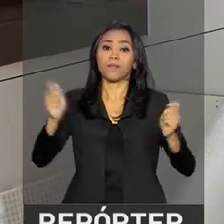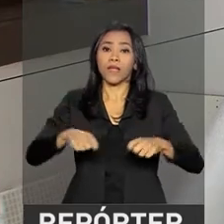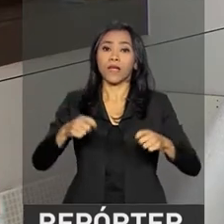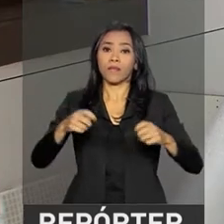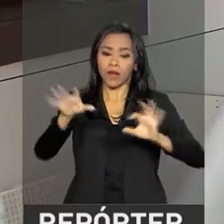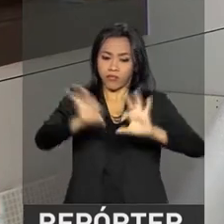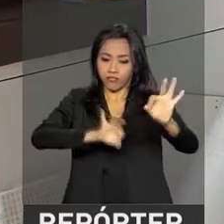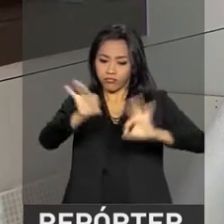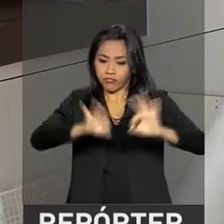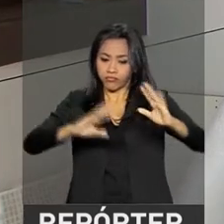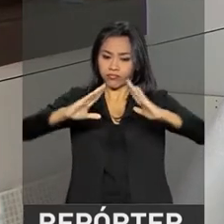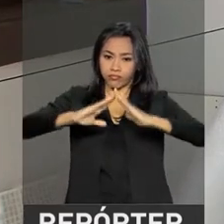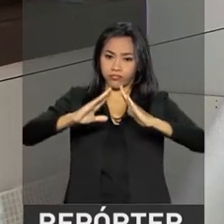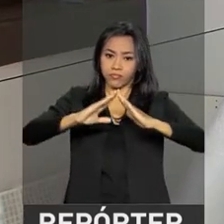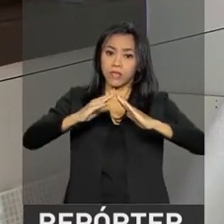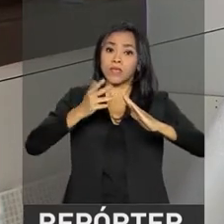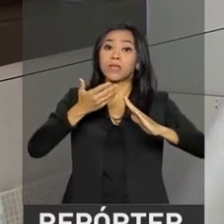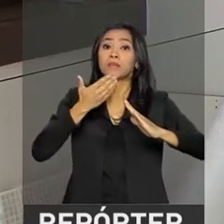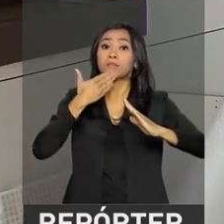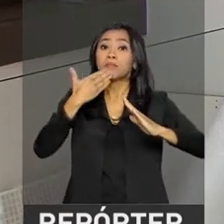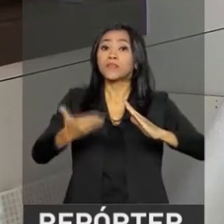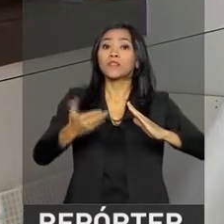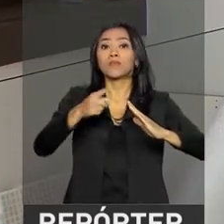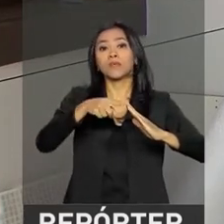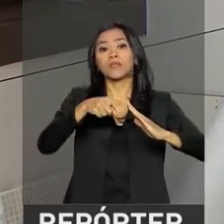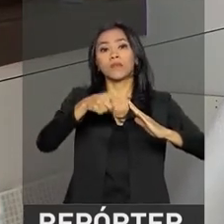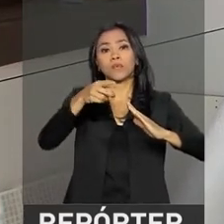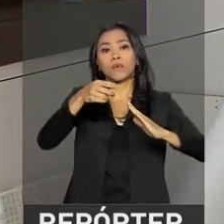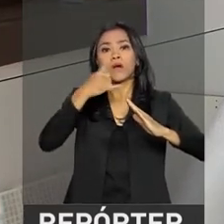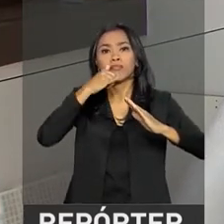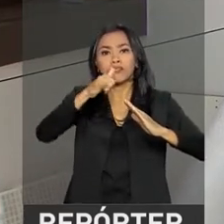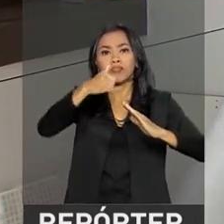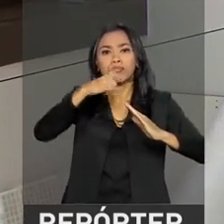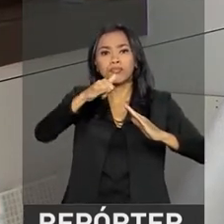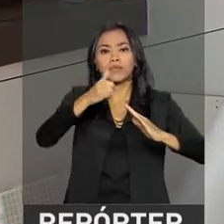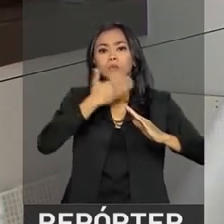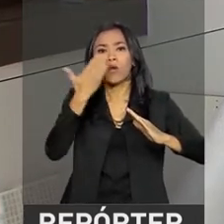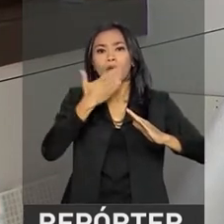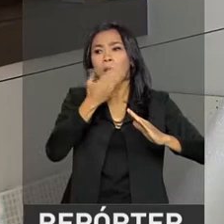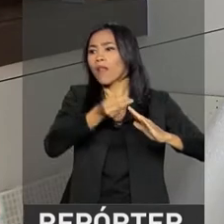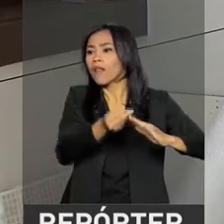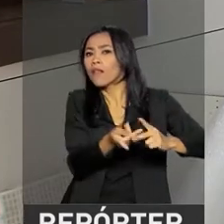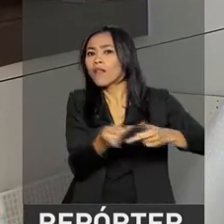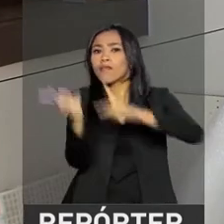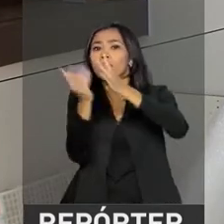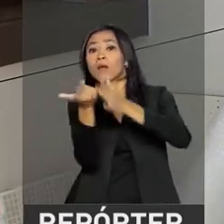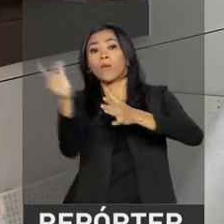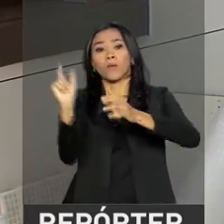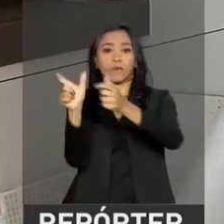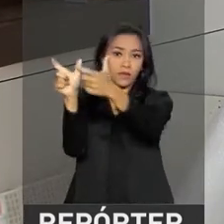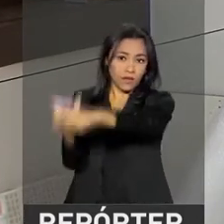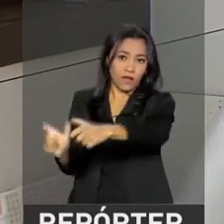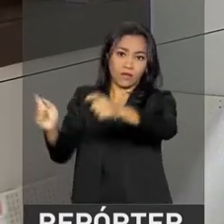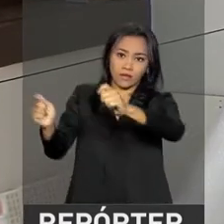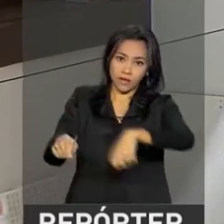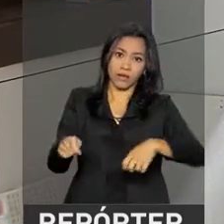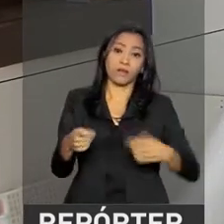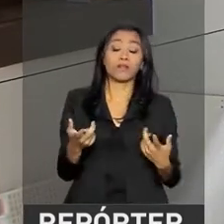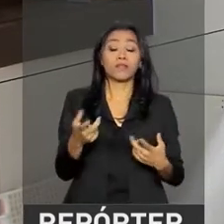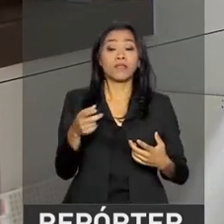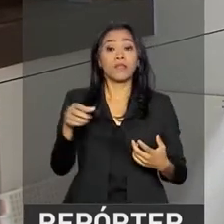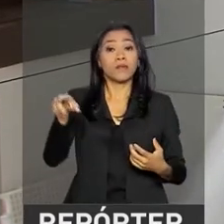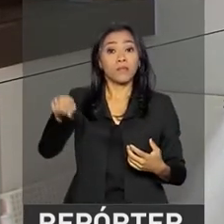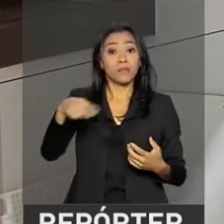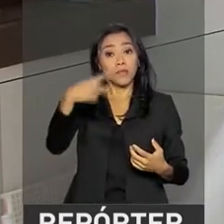e pedir para entregar essa energia gerada em outra unidade consumidora ou ainda você pode ter essa energia sendo